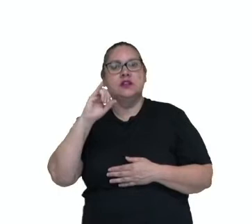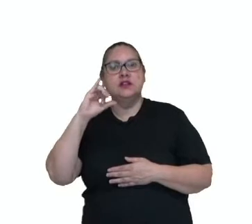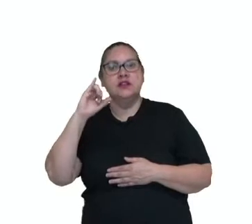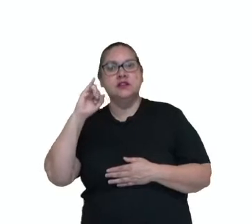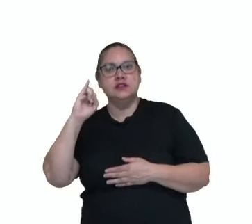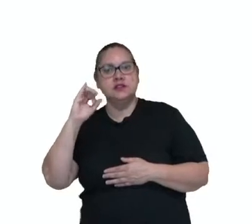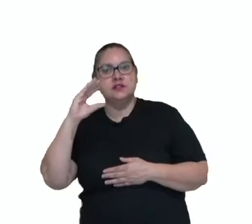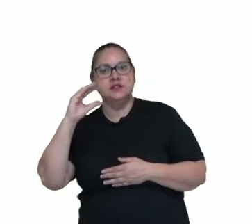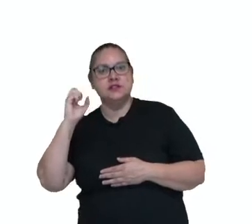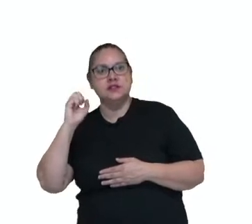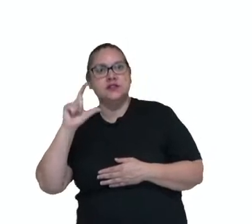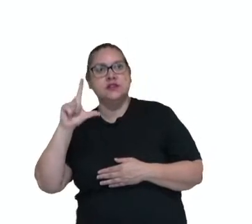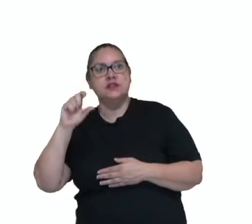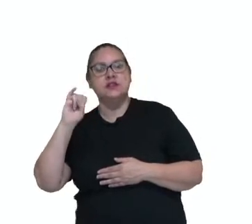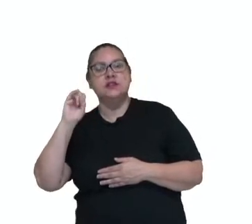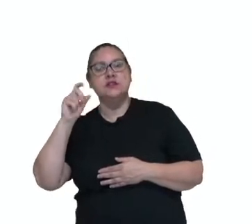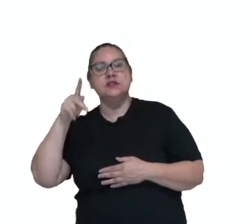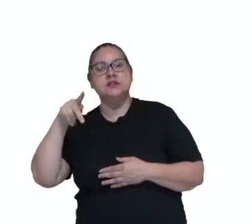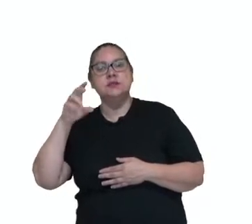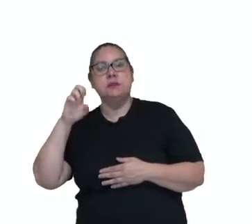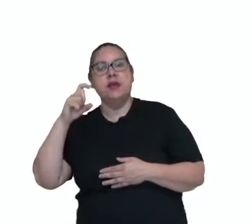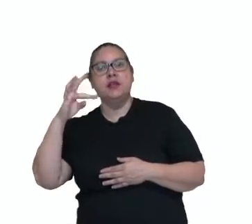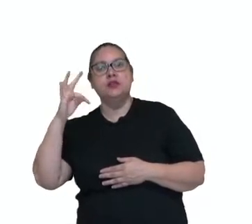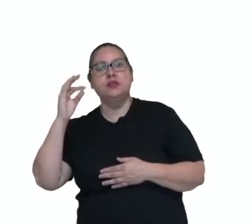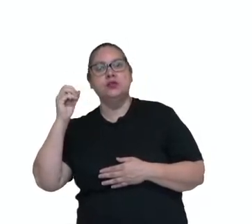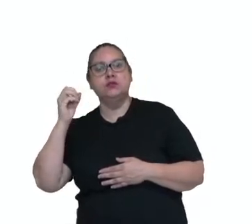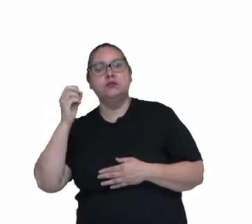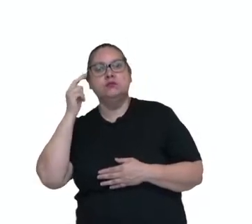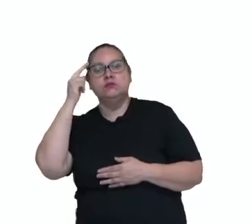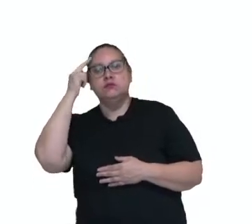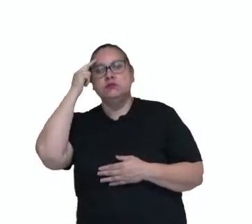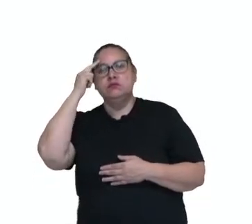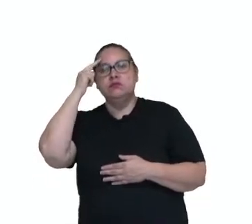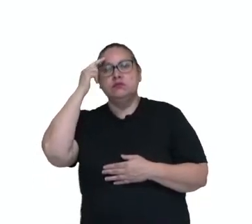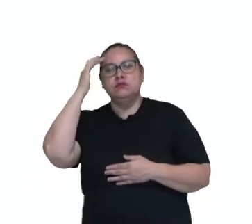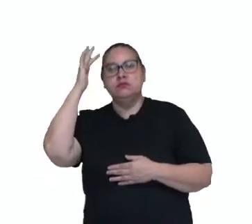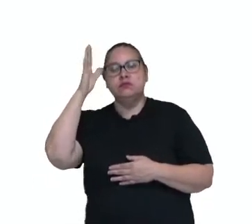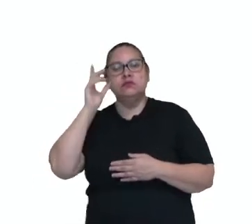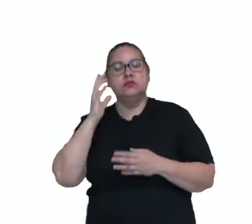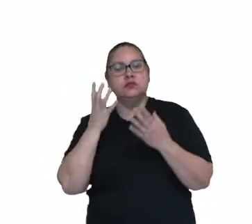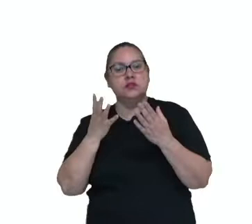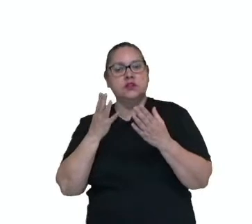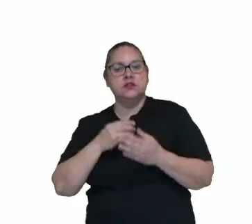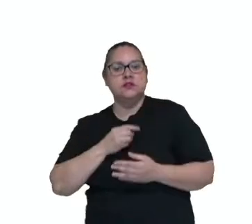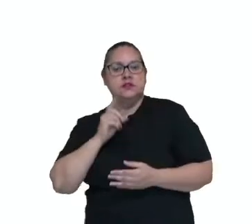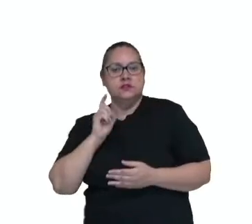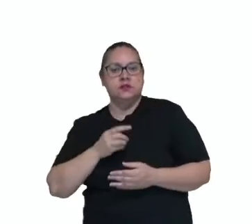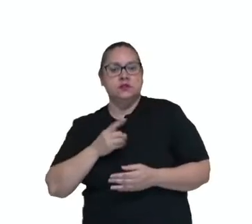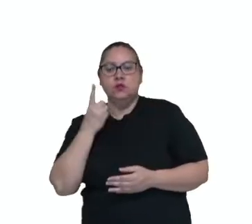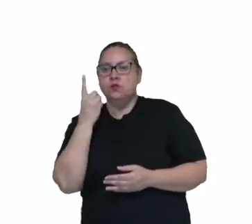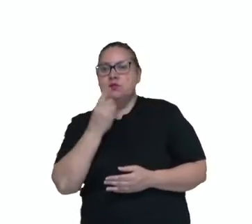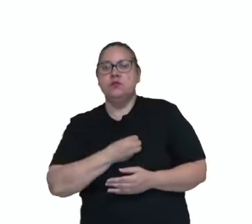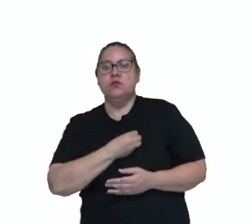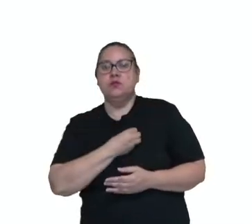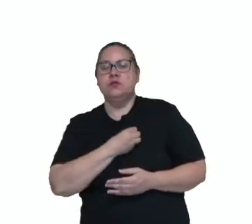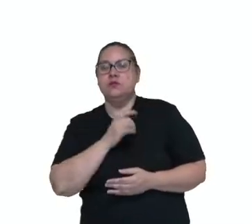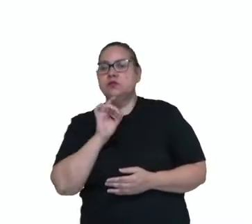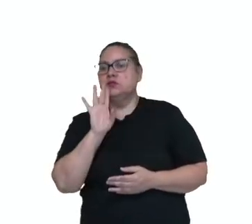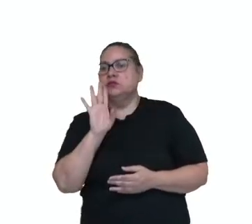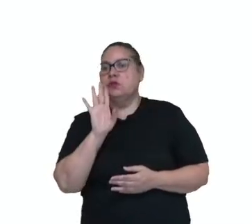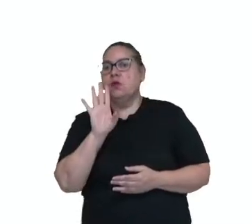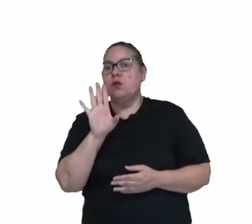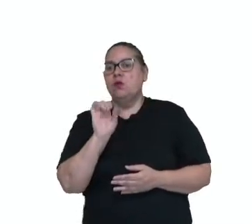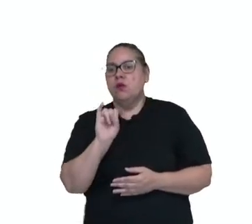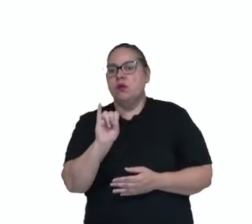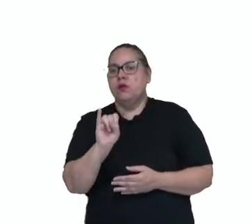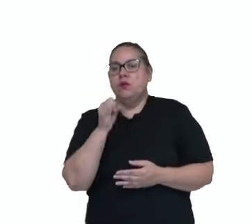leitura. Sonhe com aquilo que você quer ser, porque você possui apenas uma vida e nela só tem uma chance